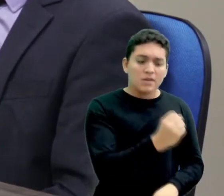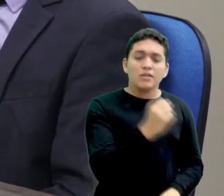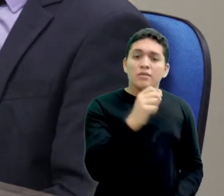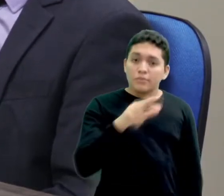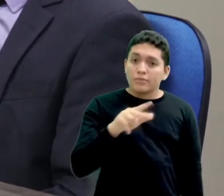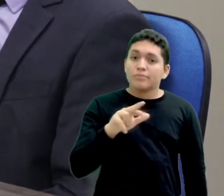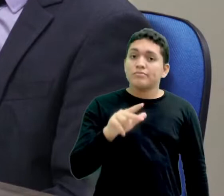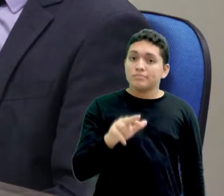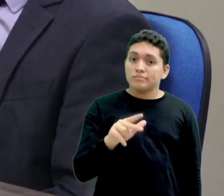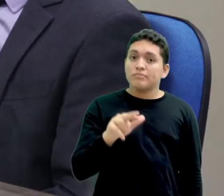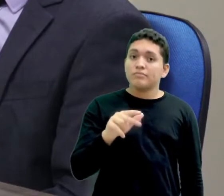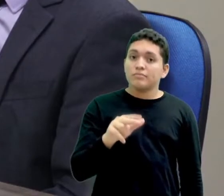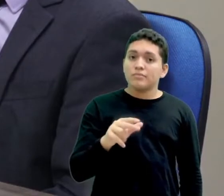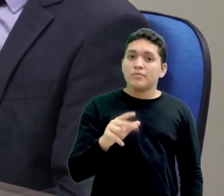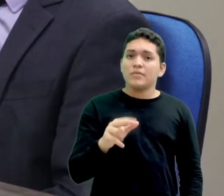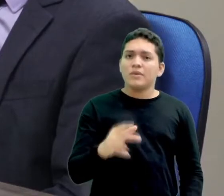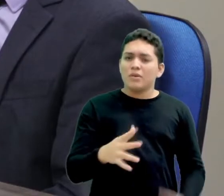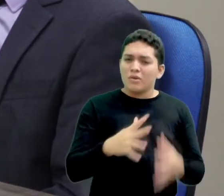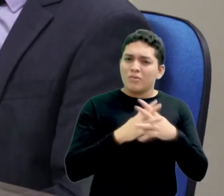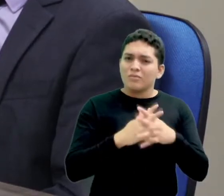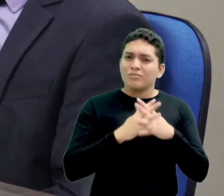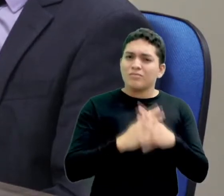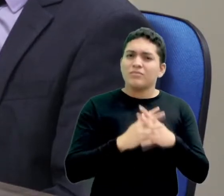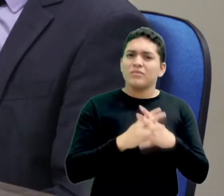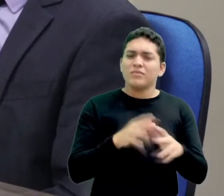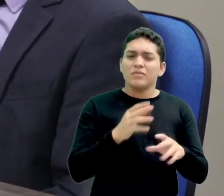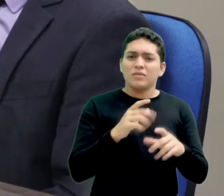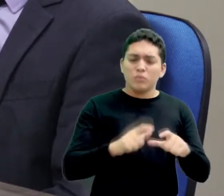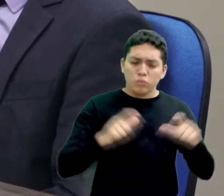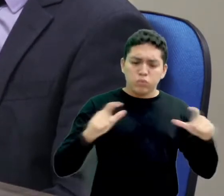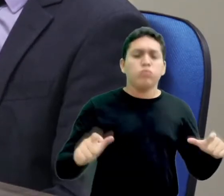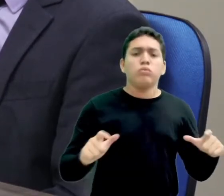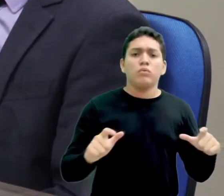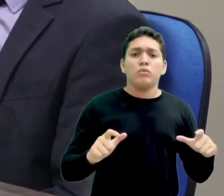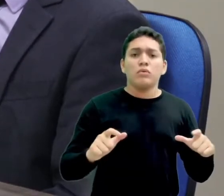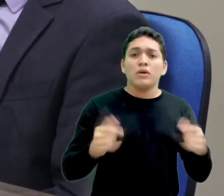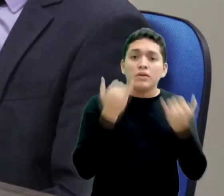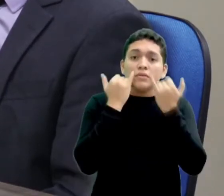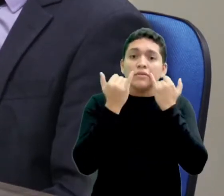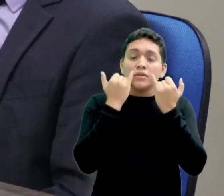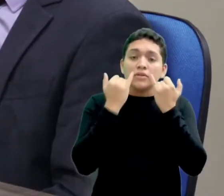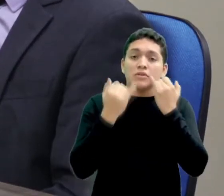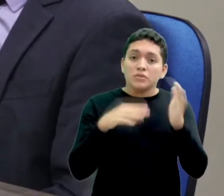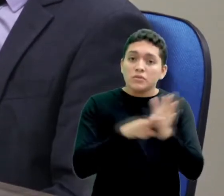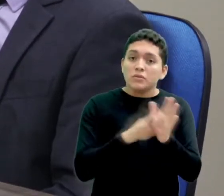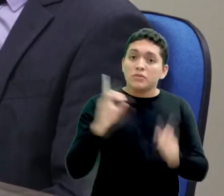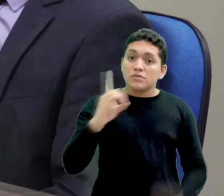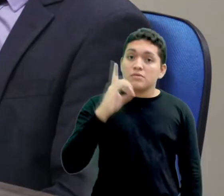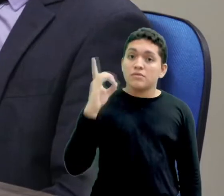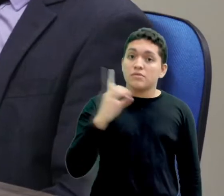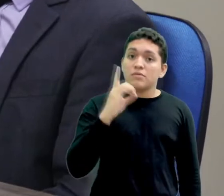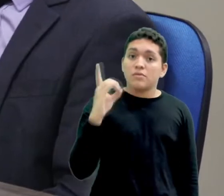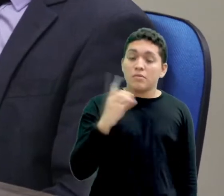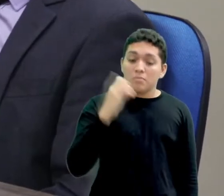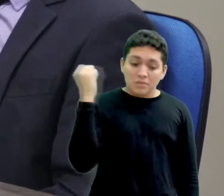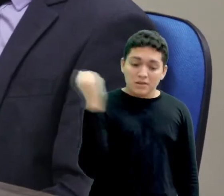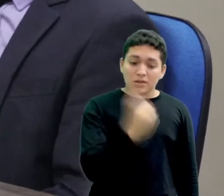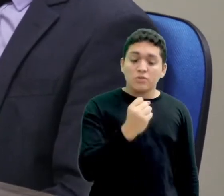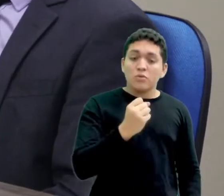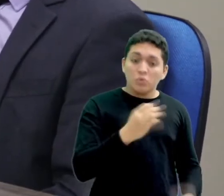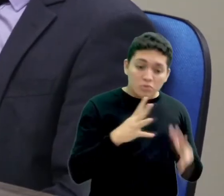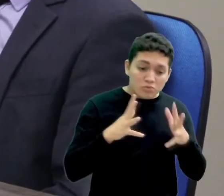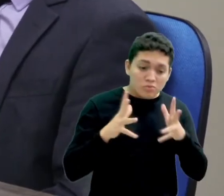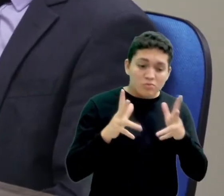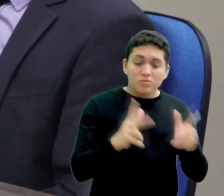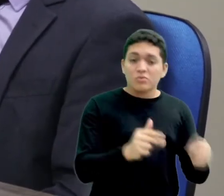E a confusão aqui foi tão grande que a notícia que chegou a Davi foi que ele tinha matado a todos